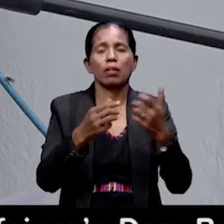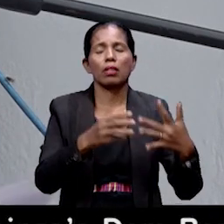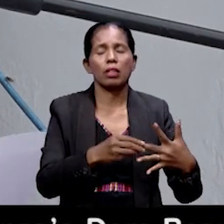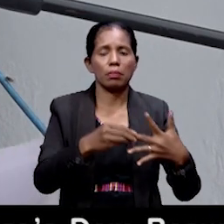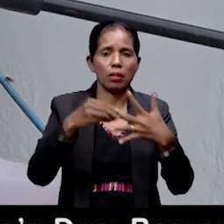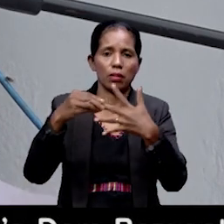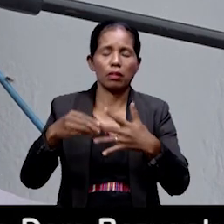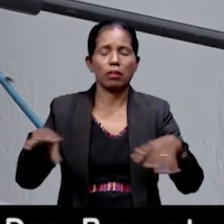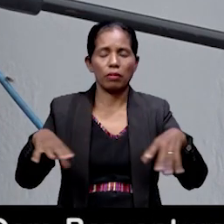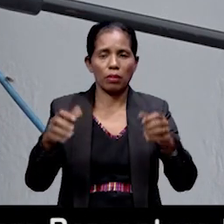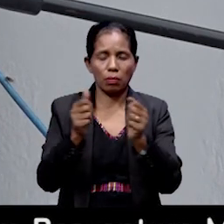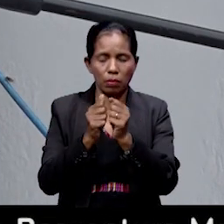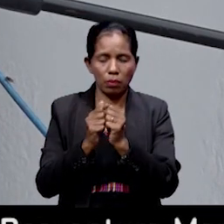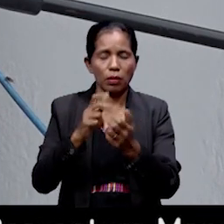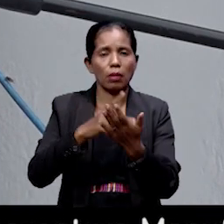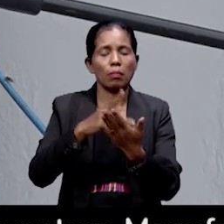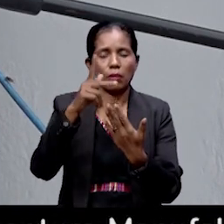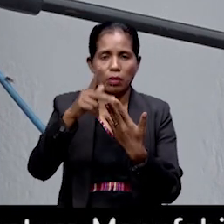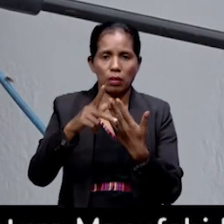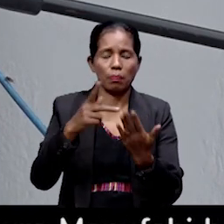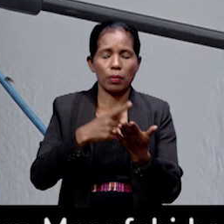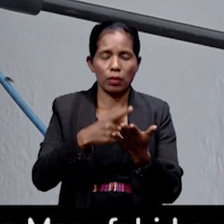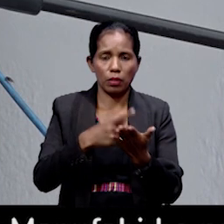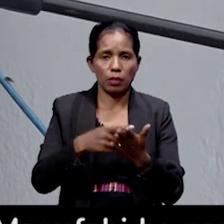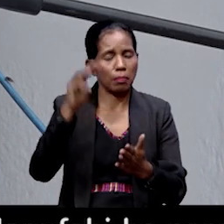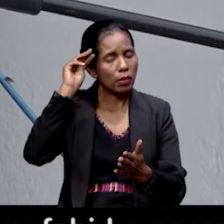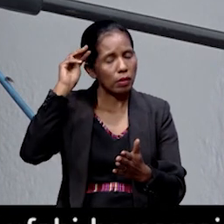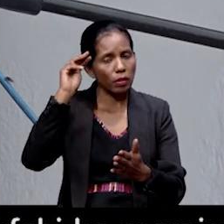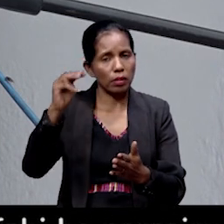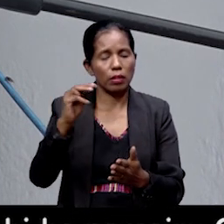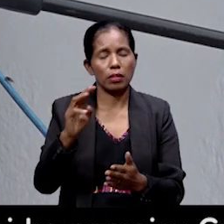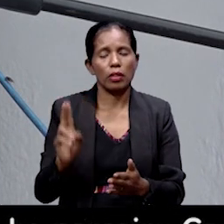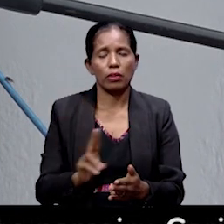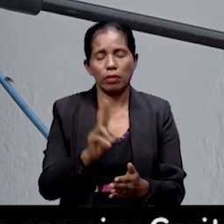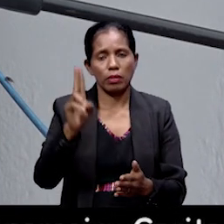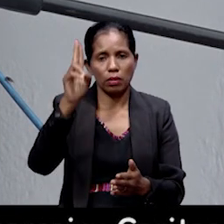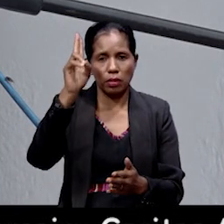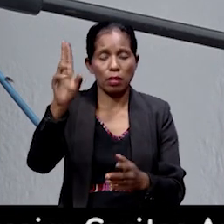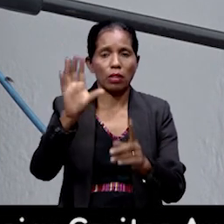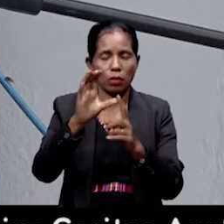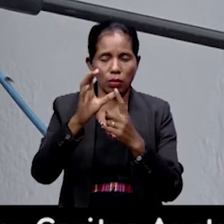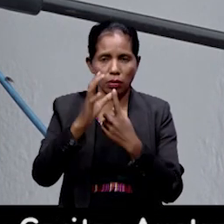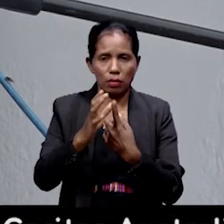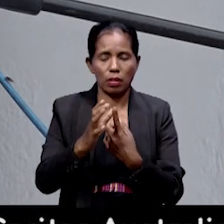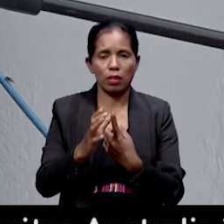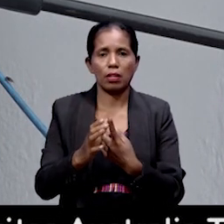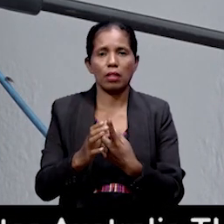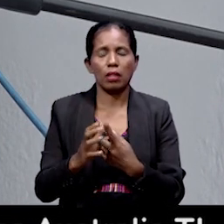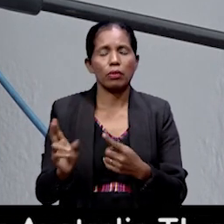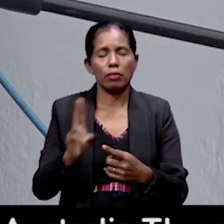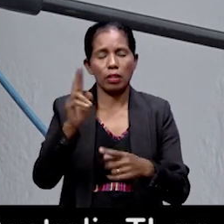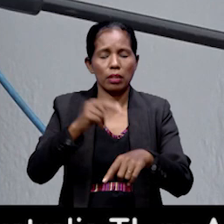da coordenação com o Projeto CAF, o Ministério do Ensino Superior, Ciência e Cultura, a Universidade